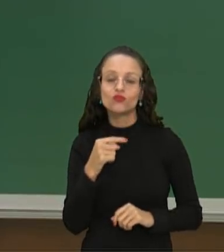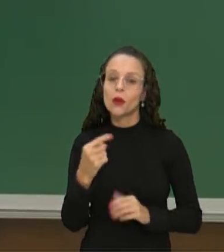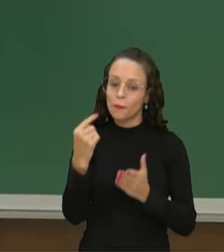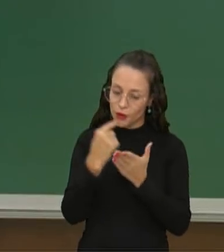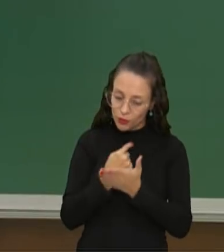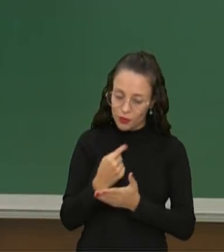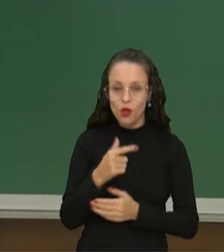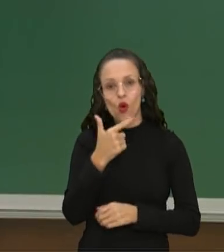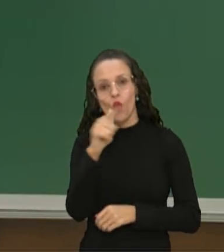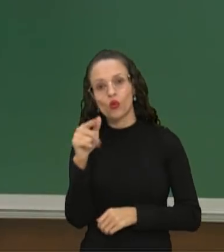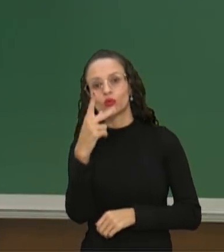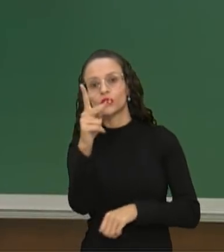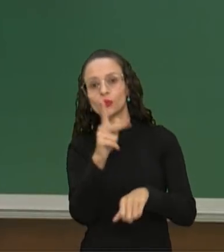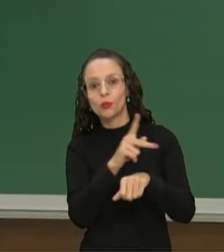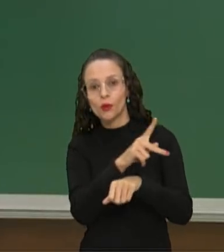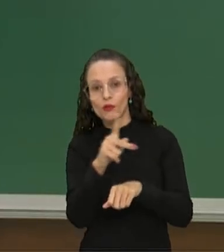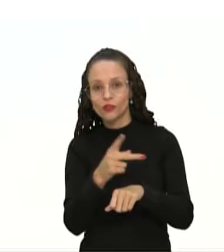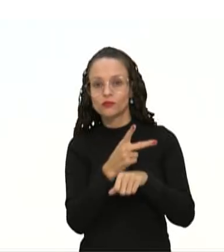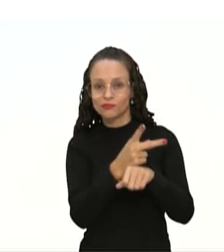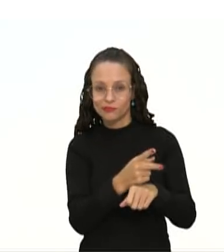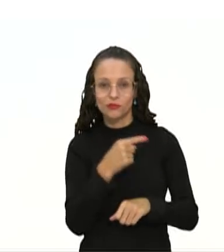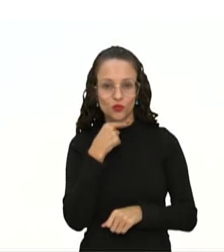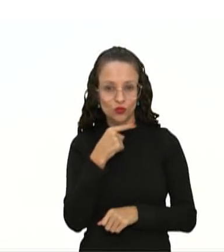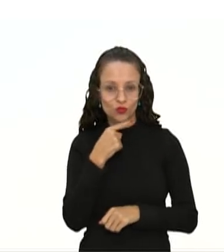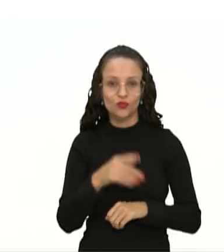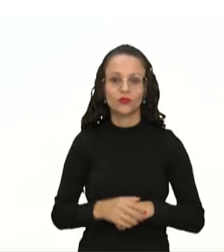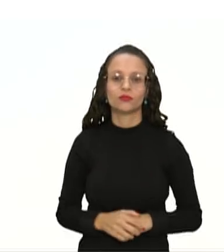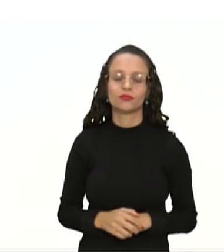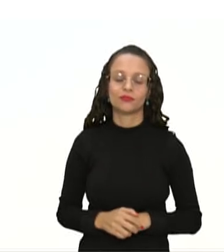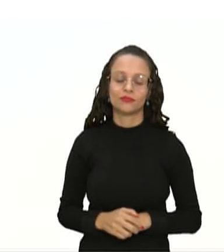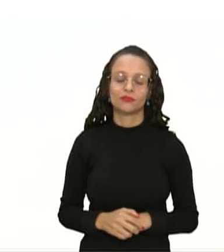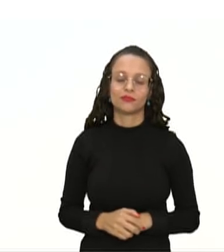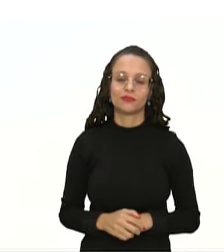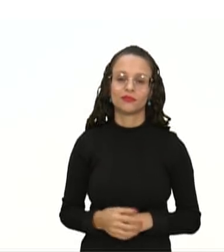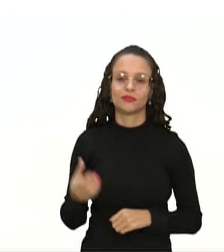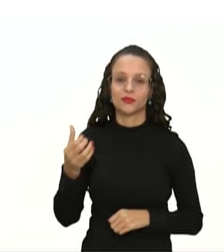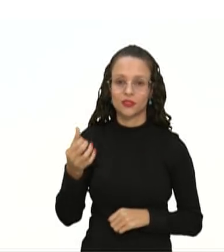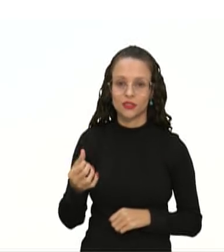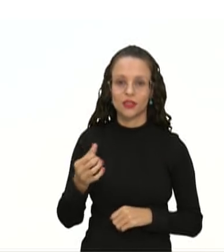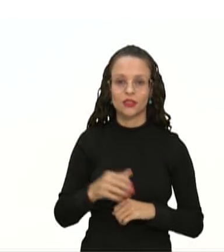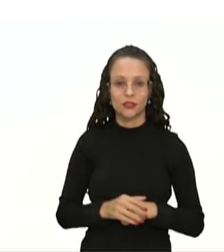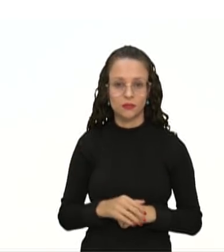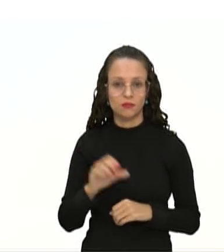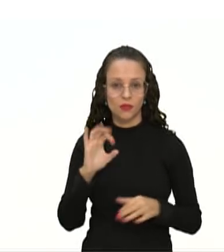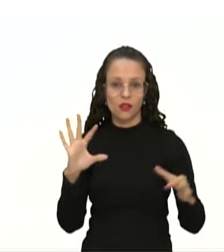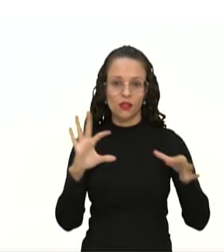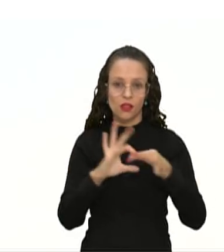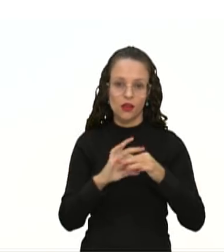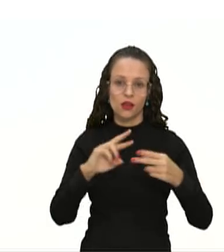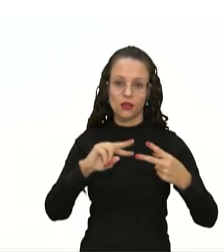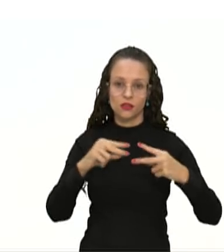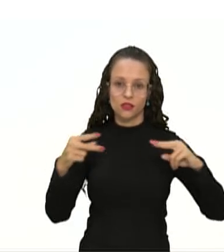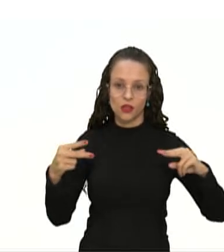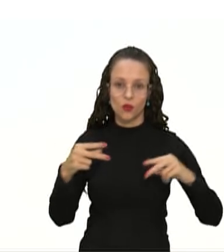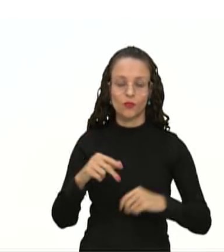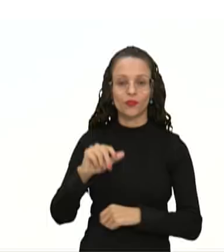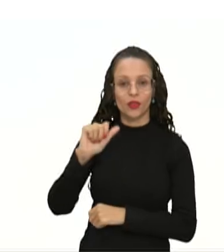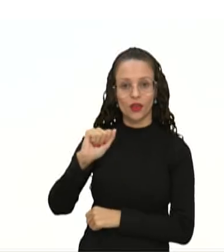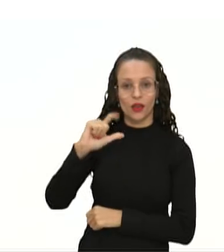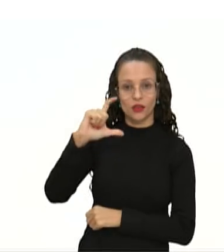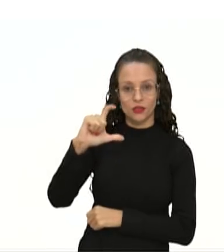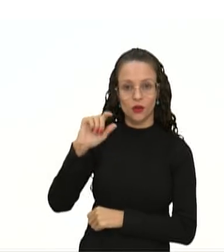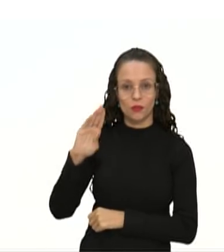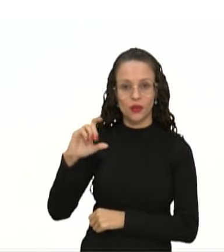ou com os professores de vocês, ok? 6. Em um caso de linkage, dois genes, azão e